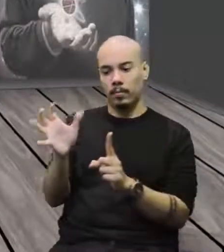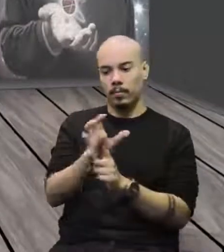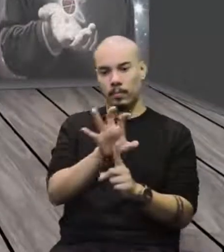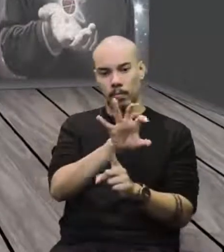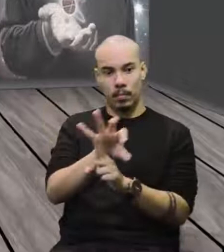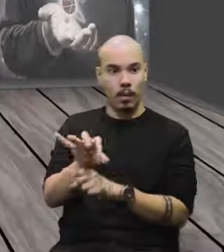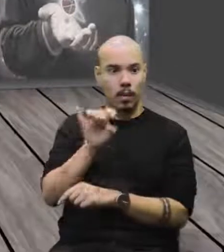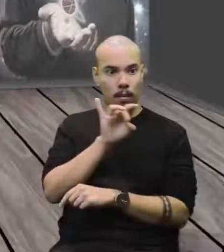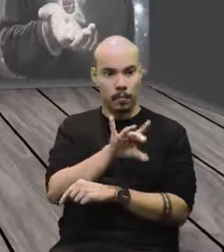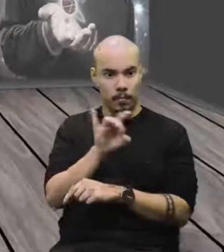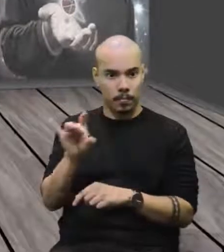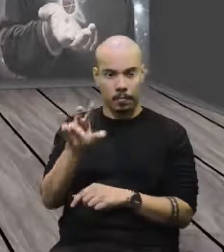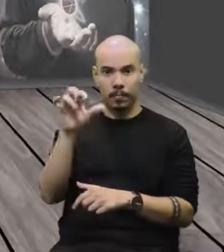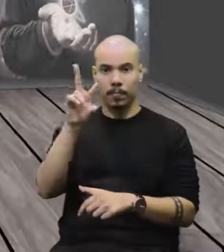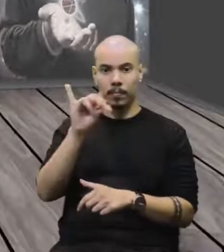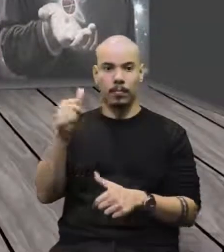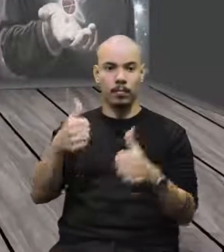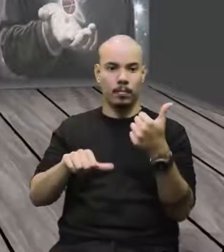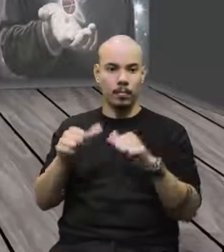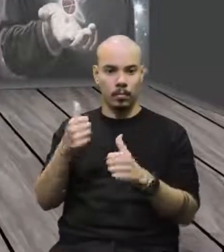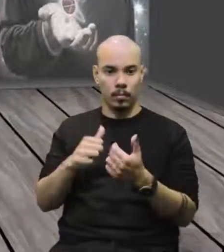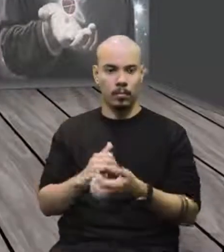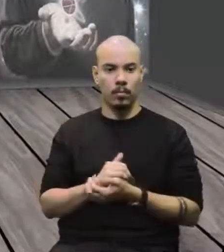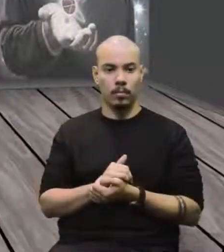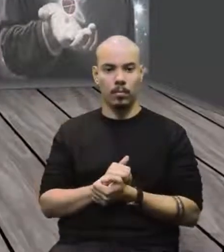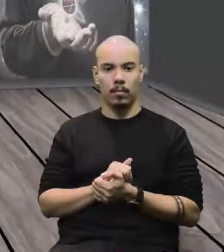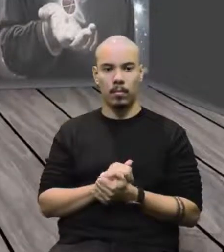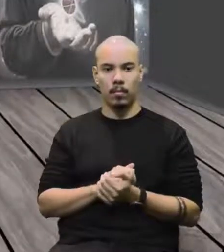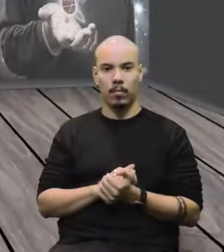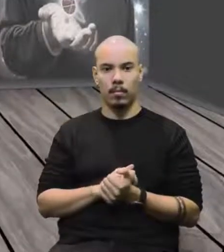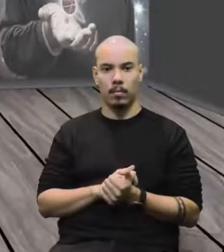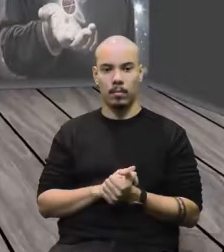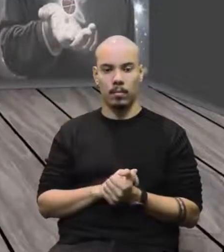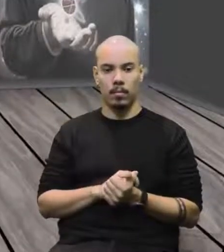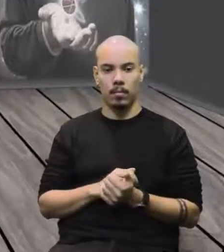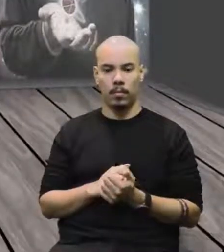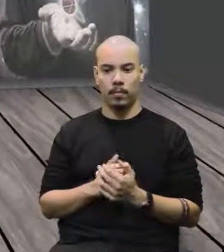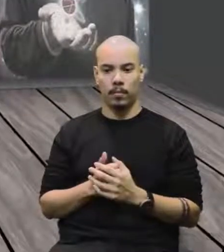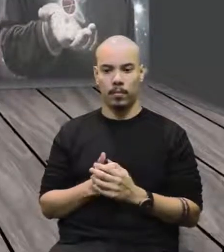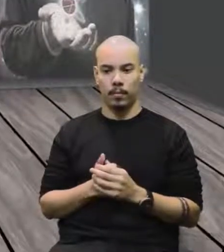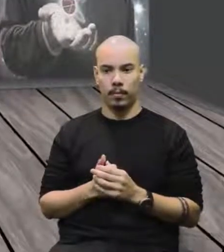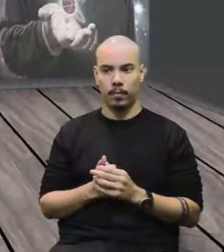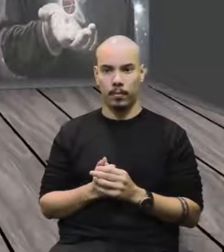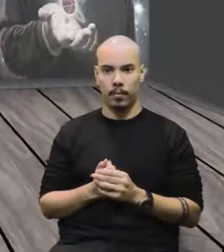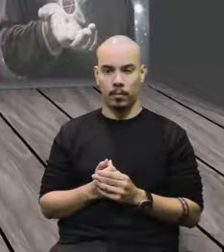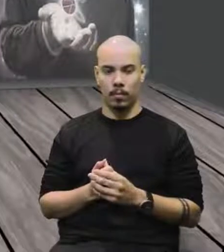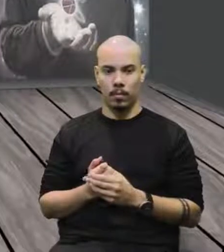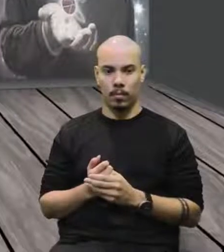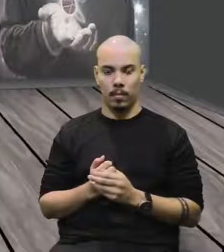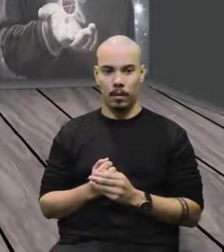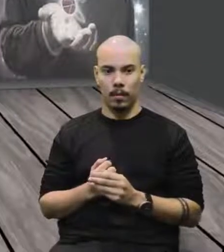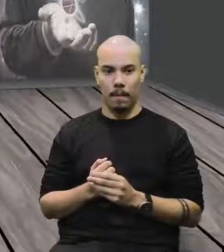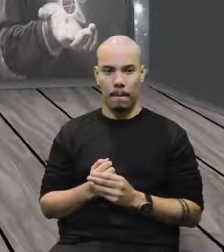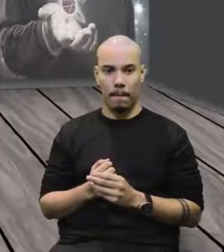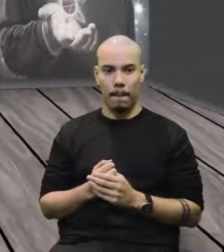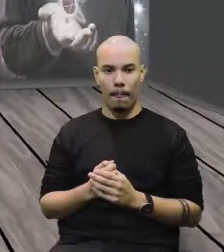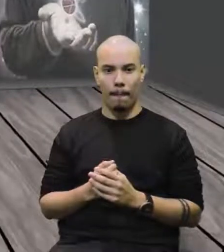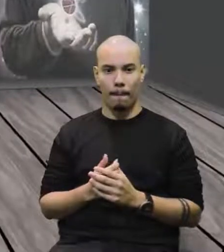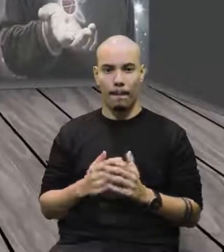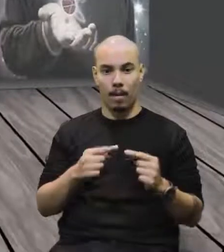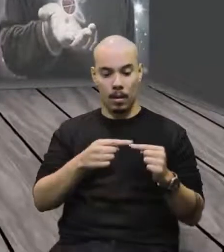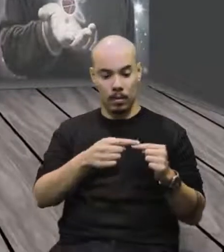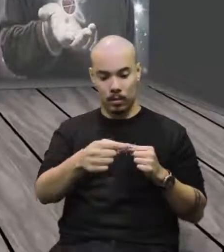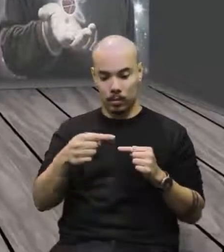você analisar, o campo magnético produzido por ele, nesse caso, não vai interferir no